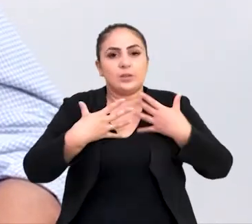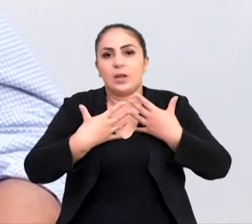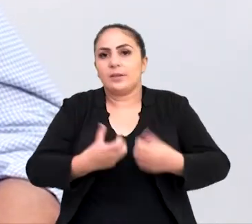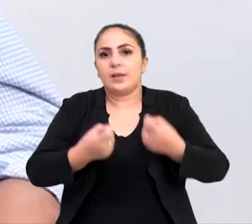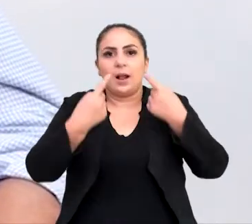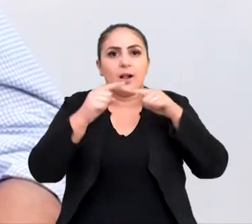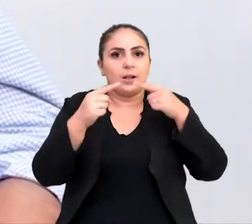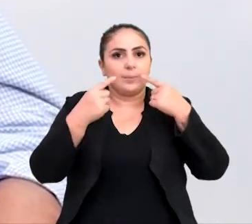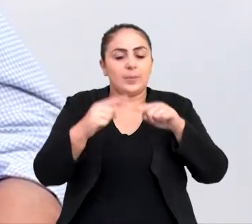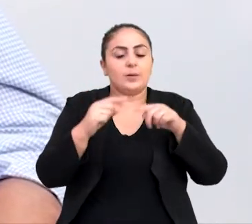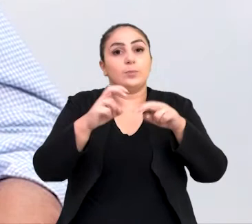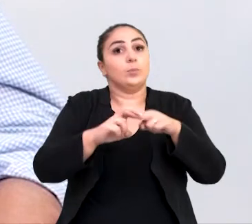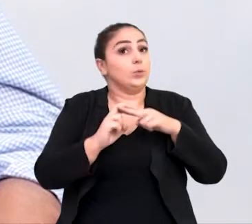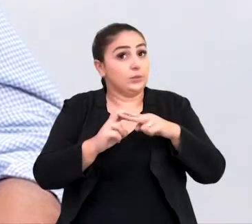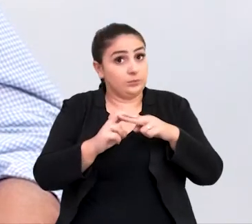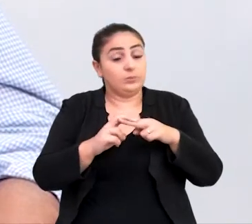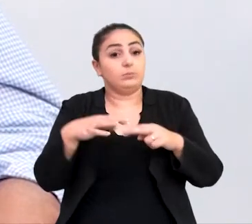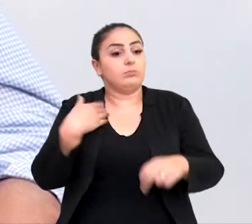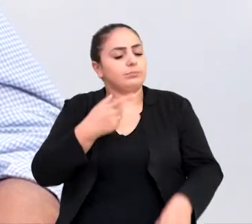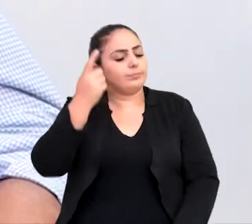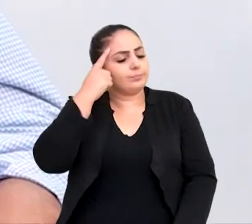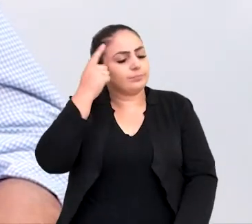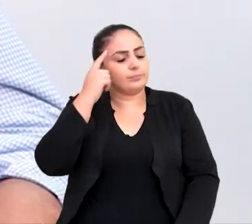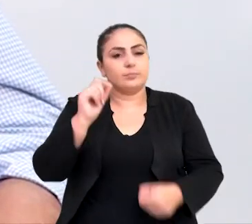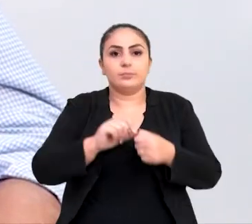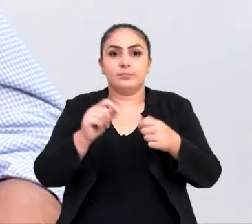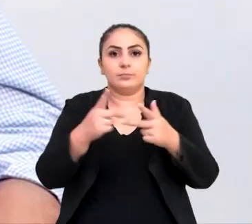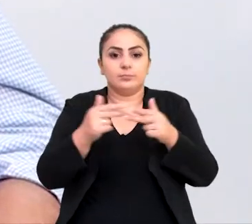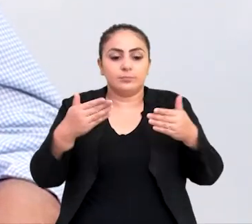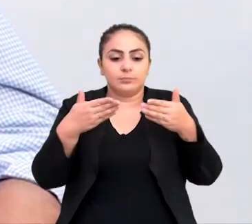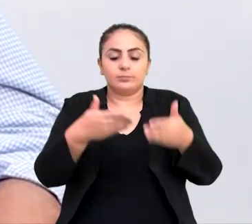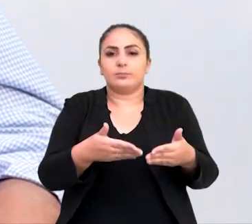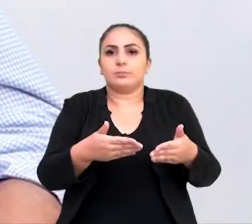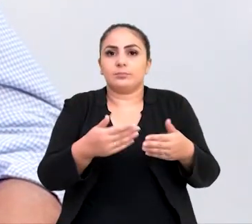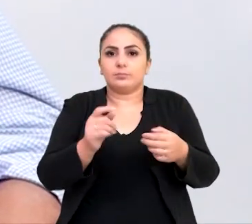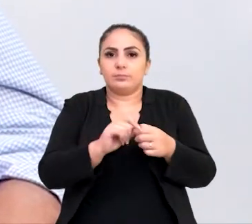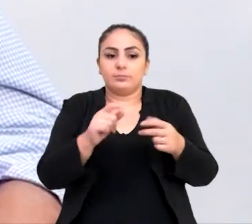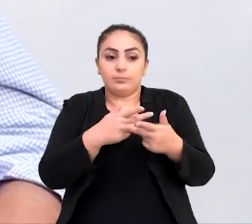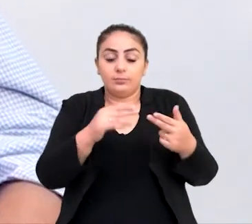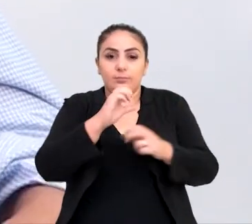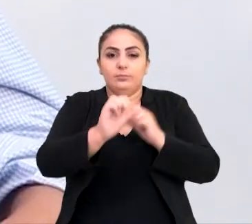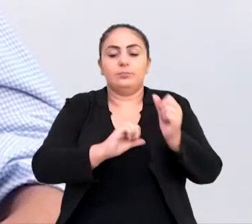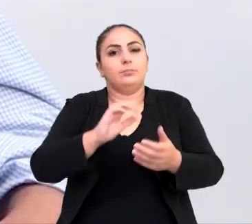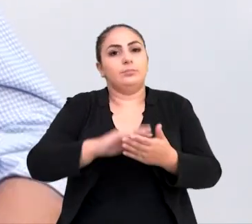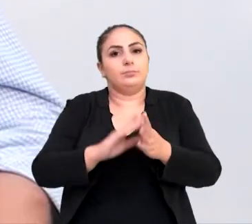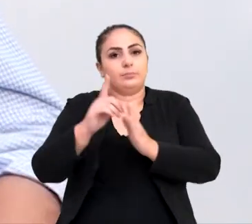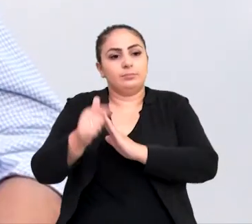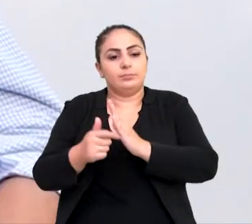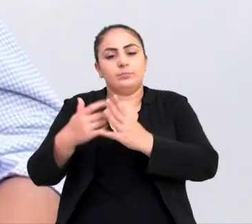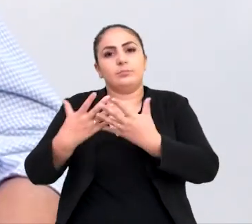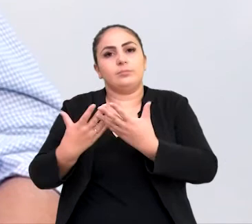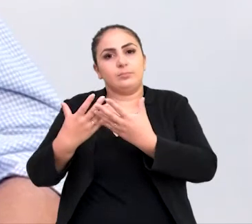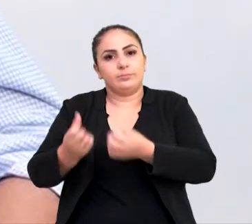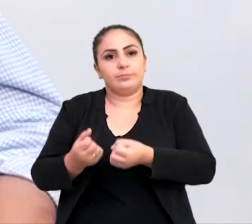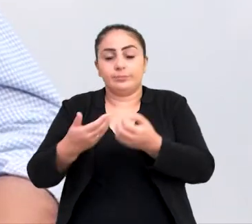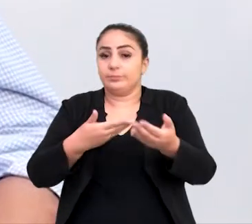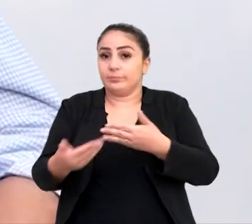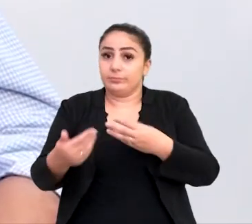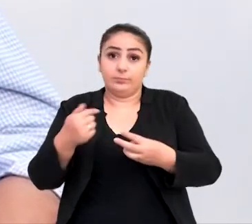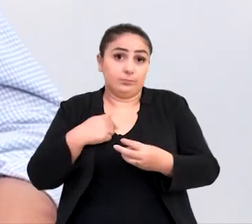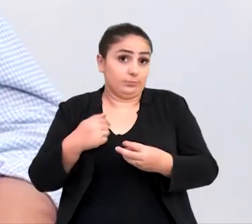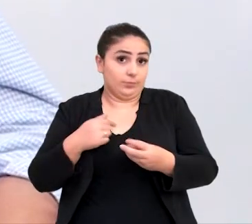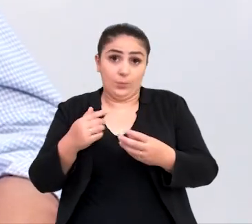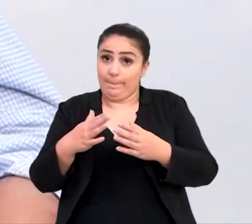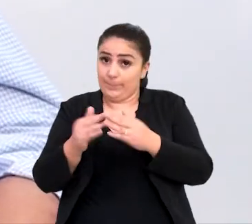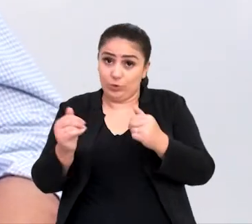de reclamar, então por que não nós fazer alguma coisa para que isso mude? Daí eu acabei aceitando esse convite, não fui eu que pedi